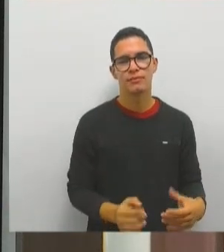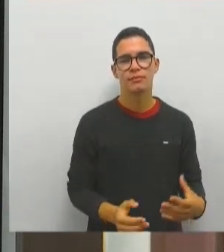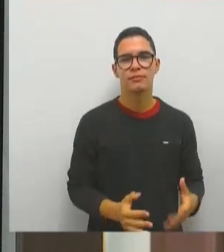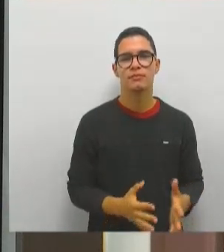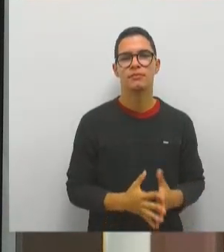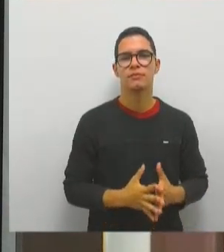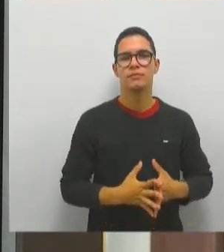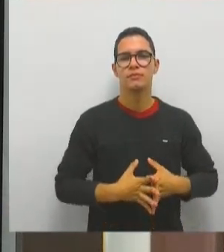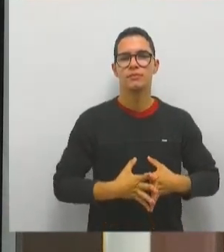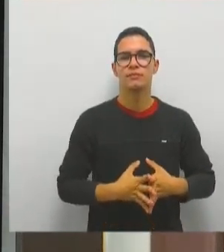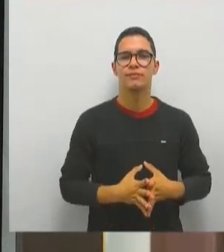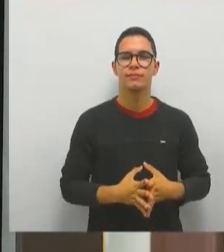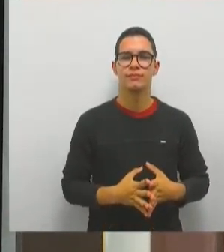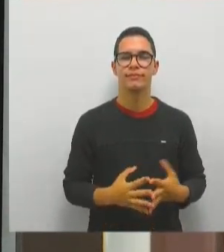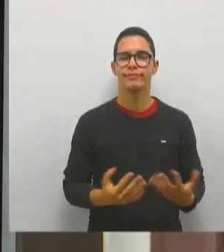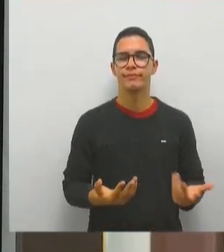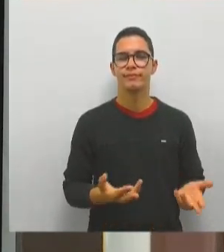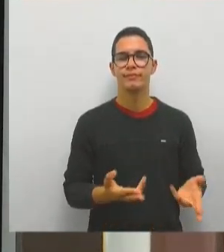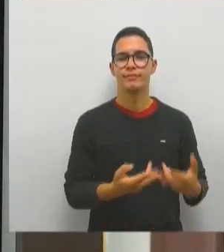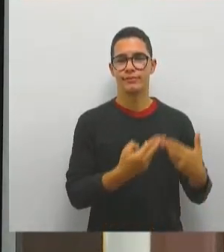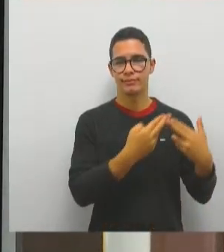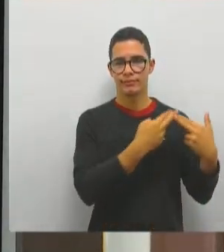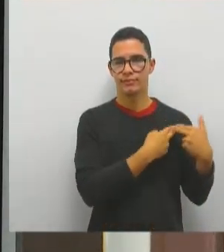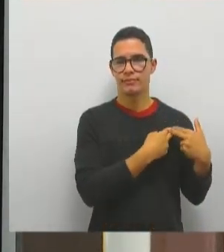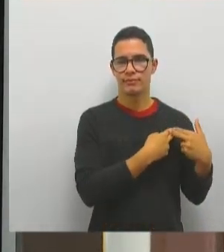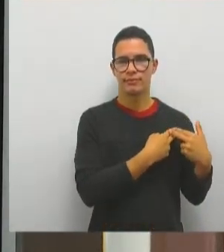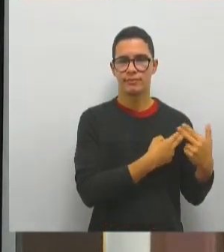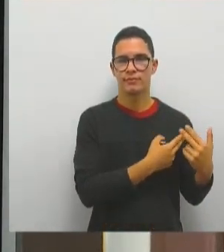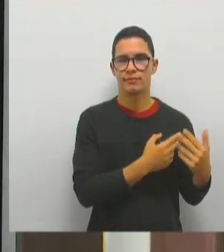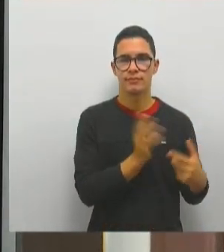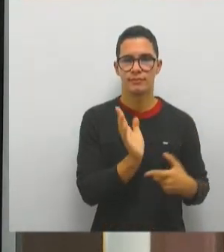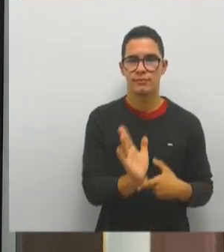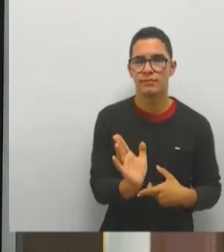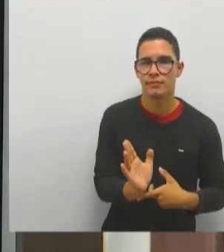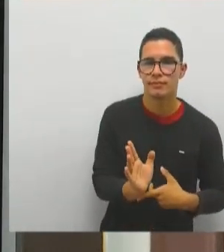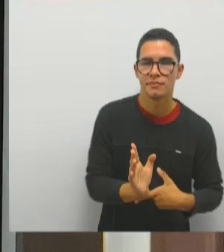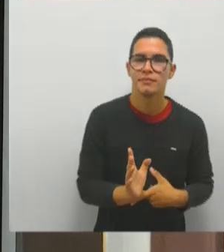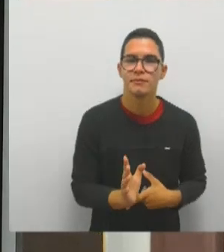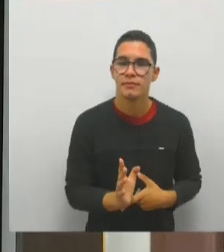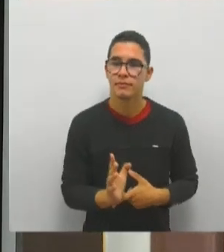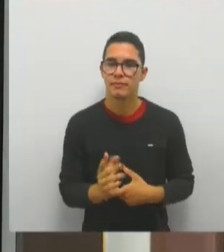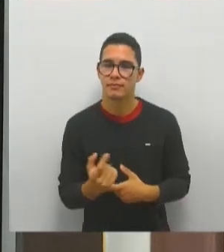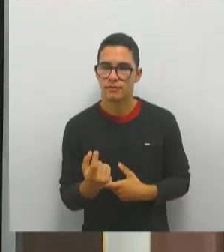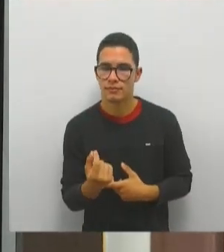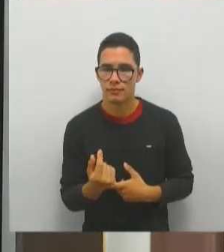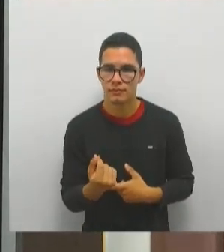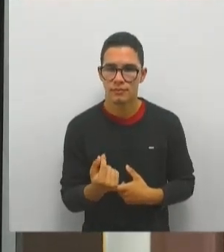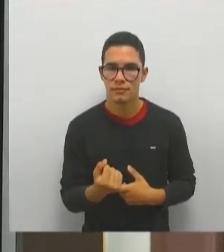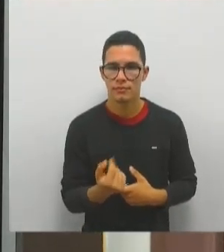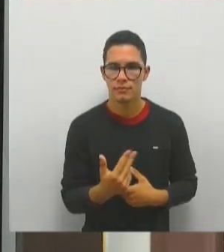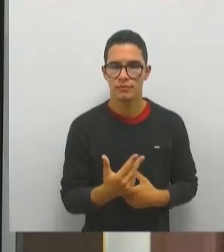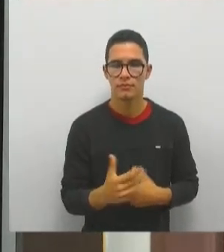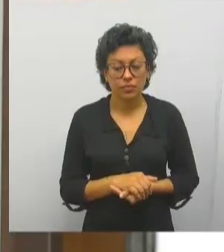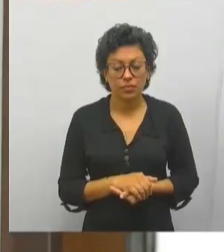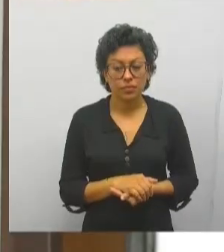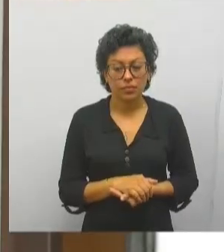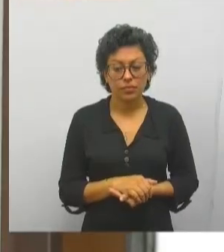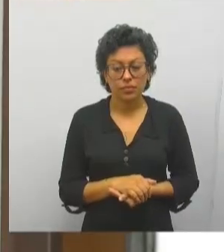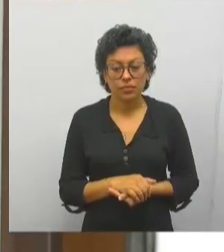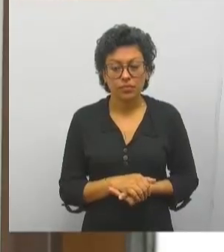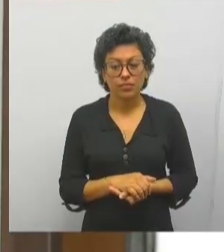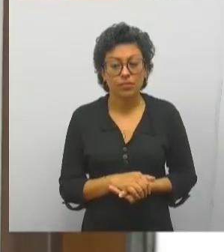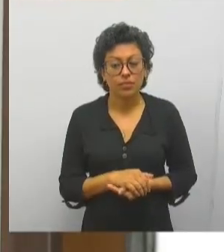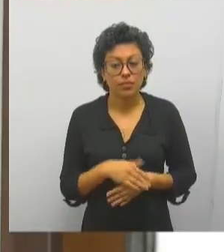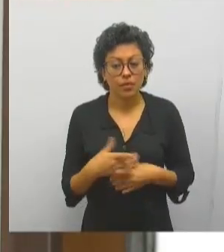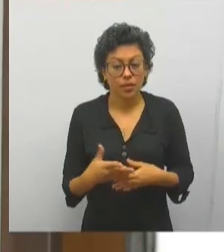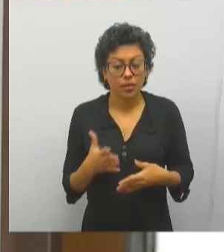daquela pessoa, como responsável, uma ajuda financeira para esse tipo de tratamento. Então, eu